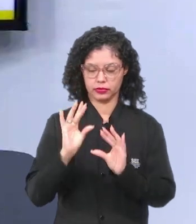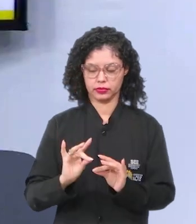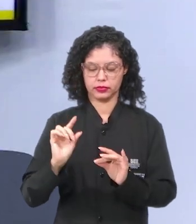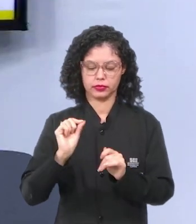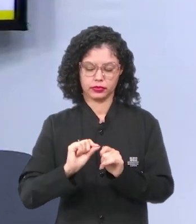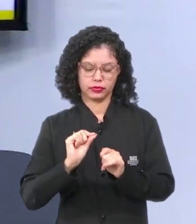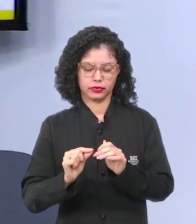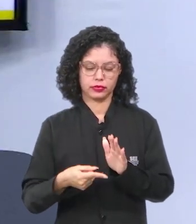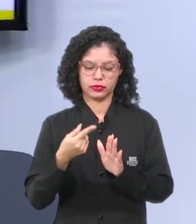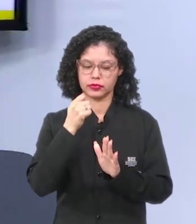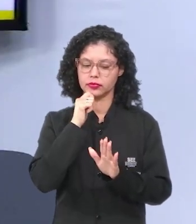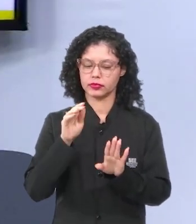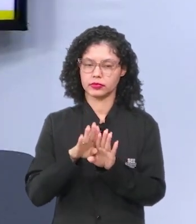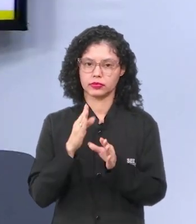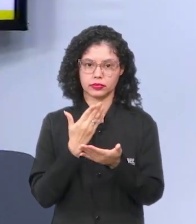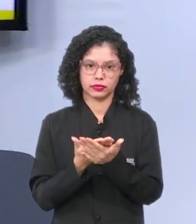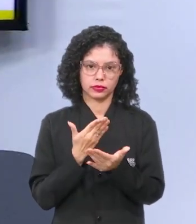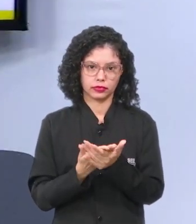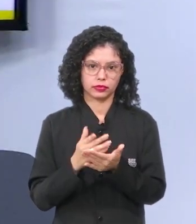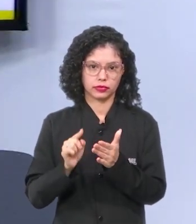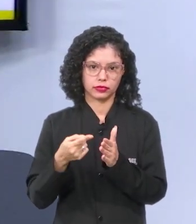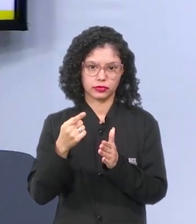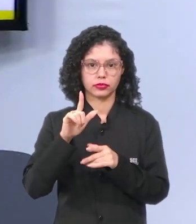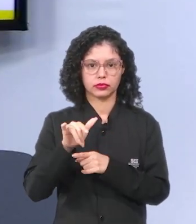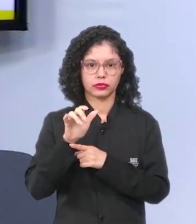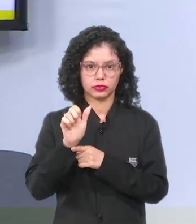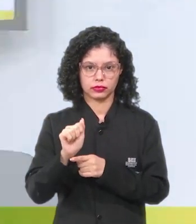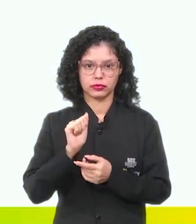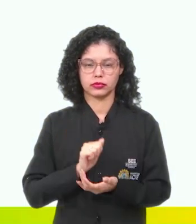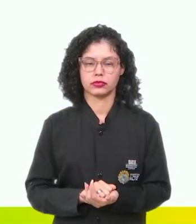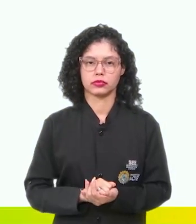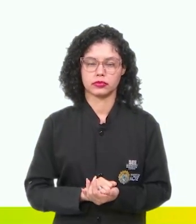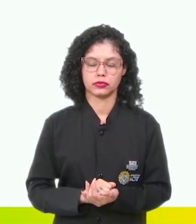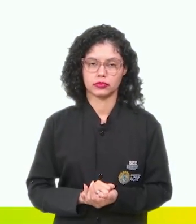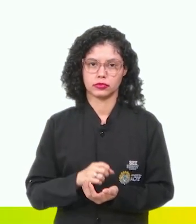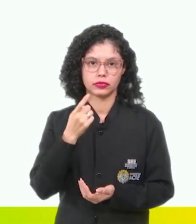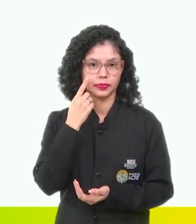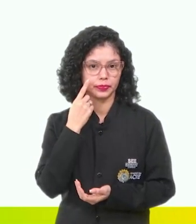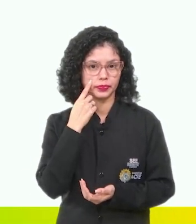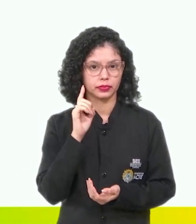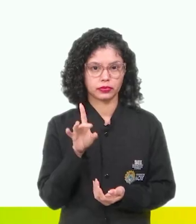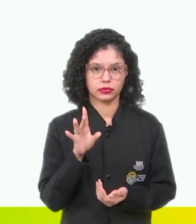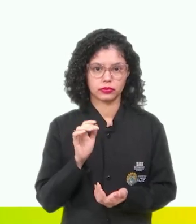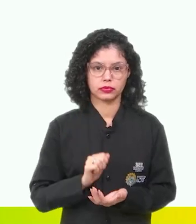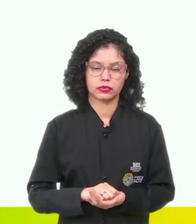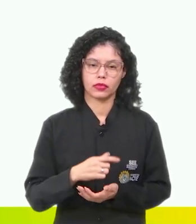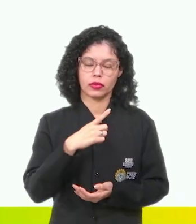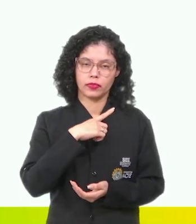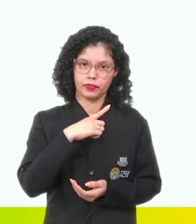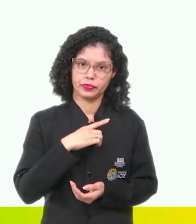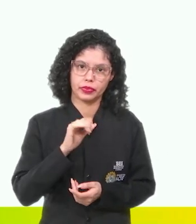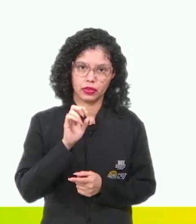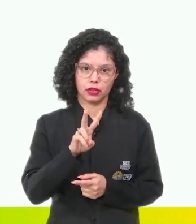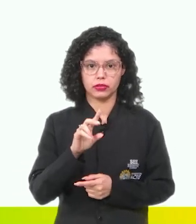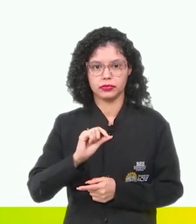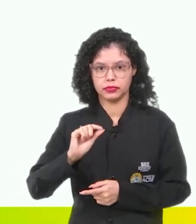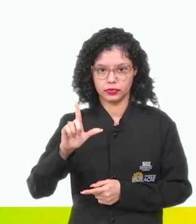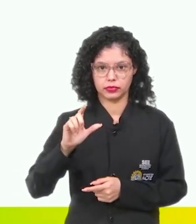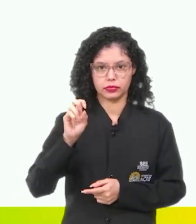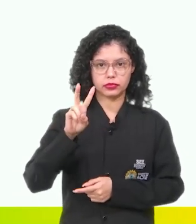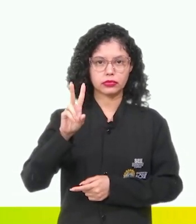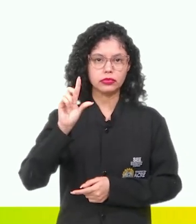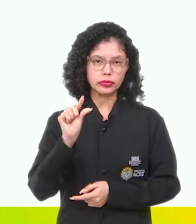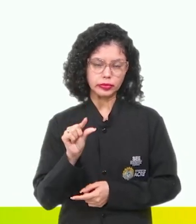fez lá na aula da primeira lei de Mendel. Olha só, eu vou pegar o